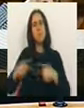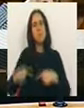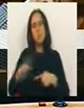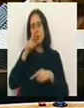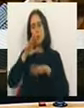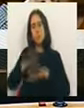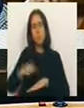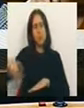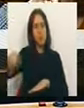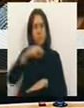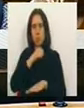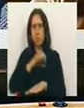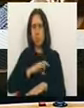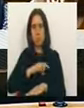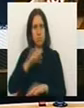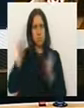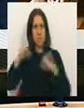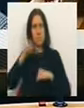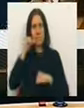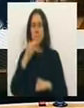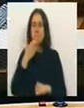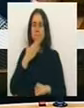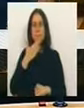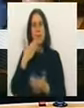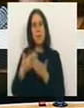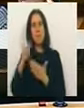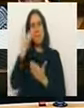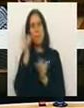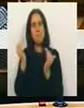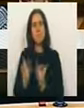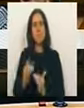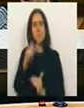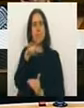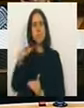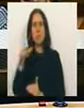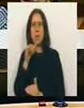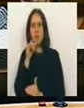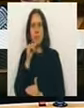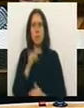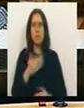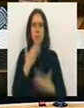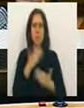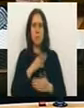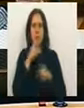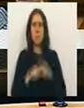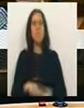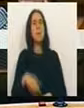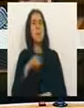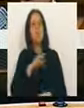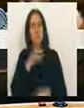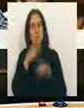se entendem é uma forma de aligeirar o transtorno que esta matéria causas nobres muito obrigado a sentar se e comprou a bota palavras mesmo